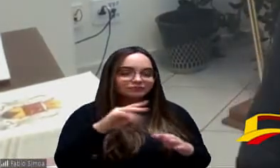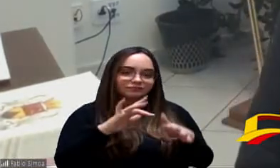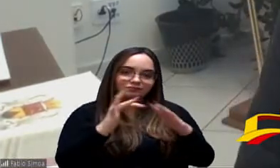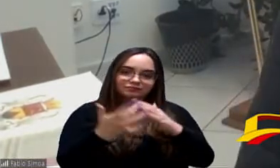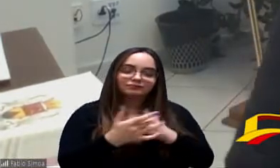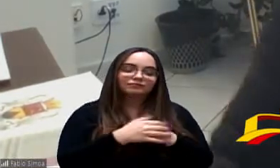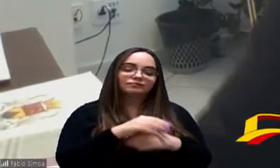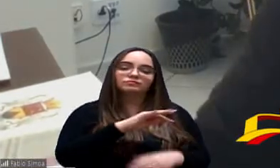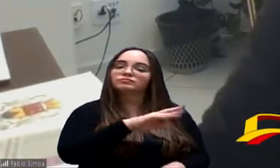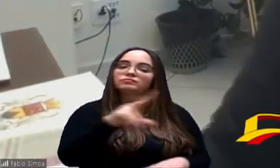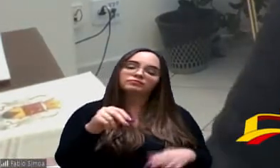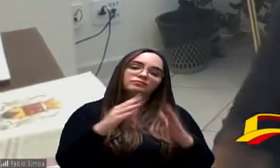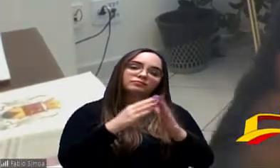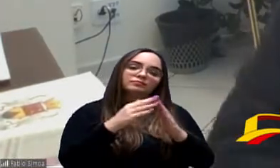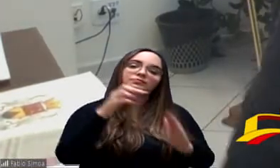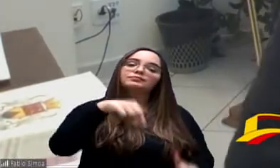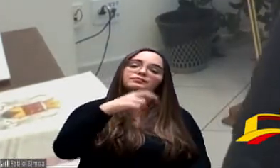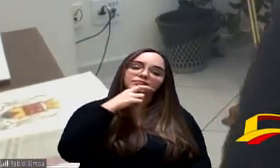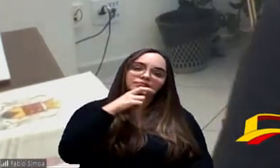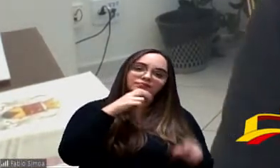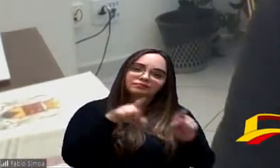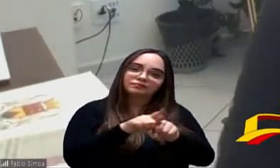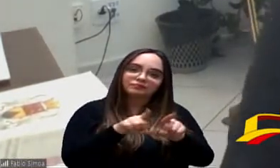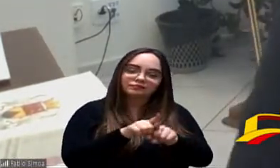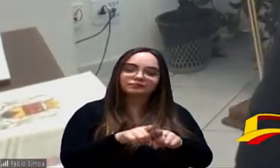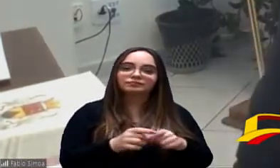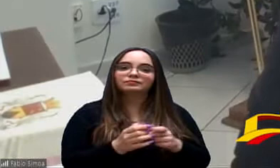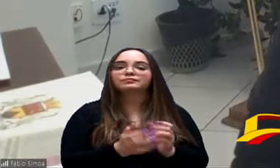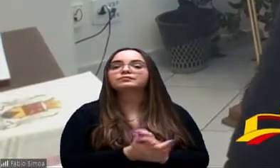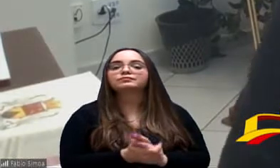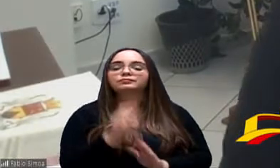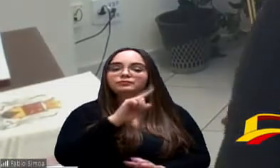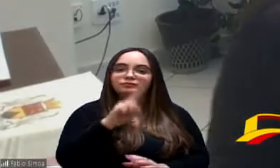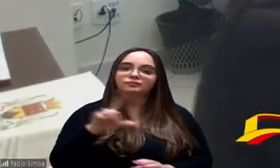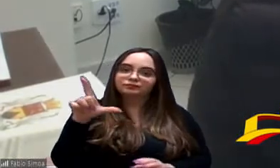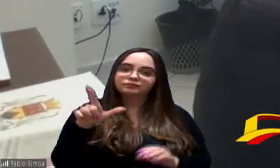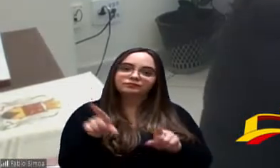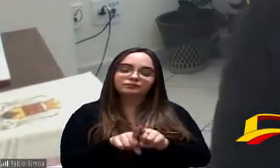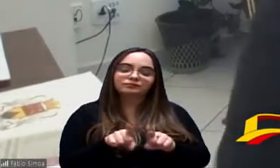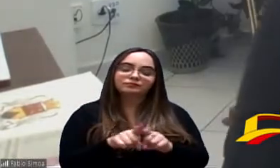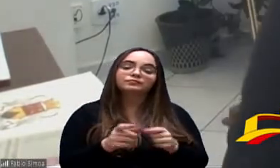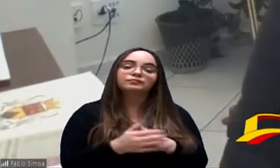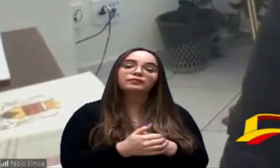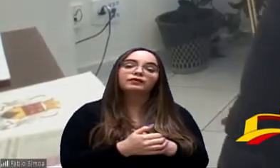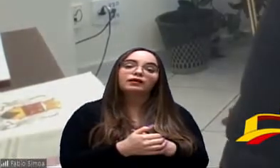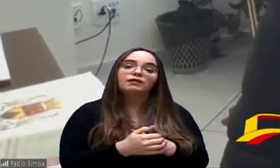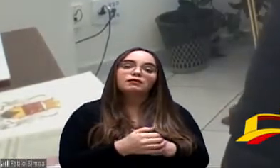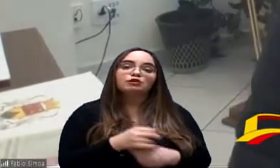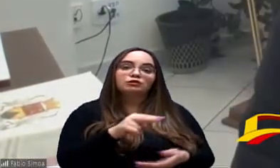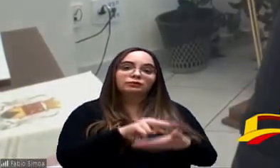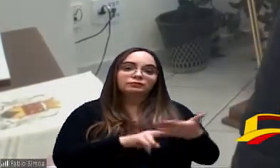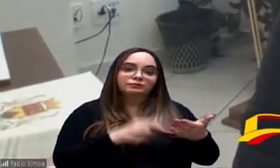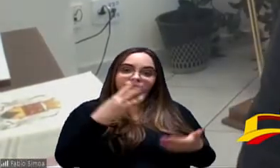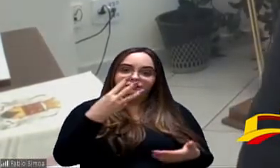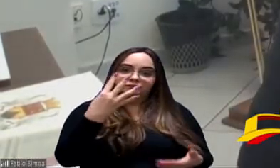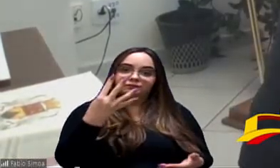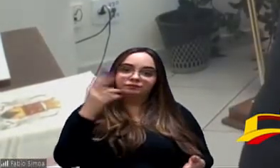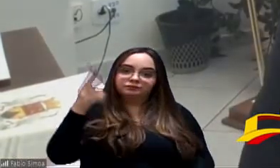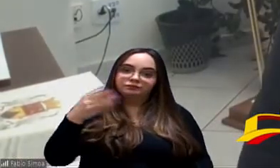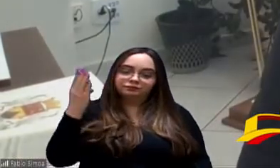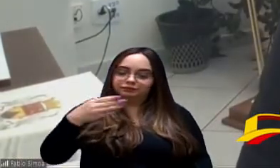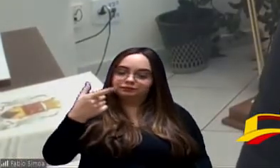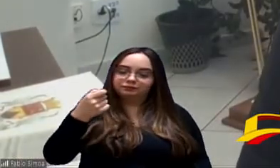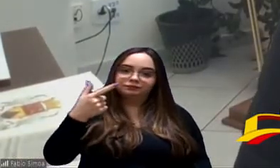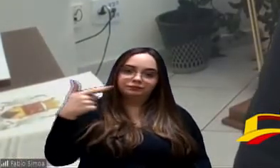os sorocabanos. Bom dia à nossa Zona Leste, Brigadeiro Tobias. Expediente externo da sessão ordinária